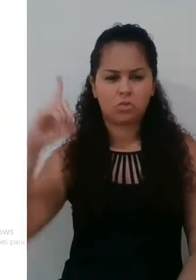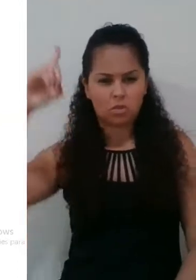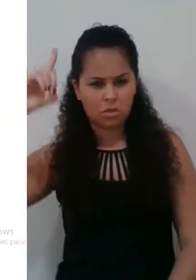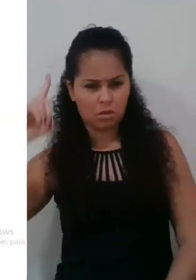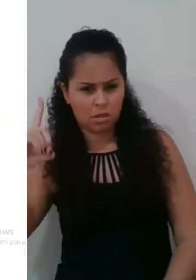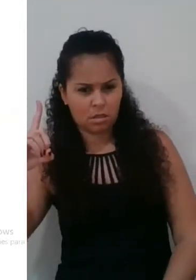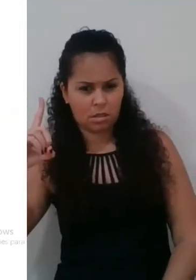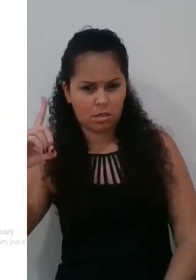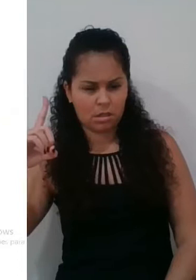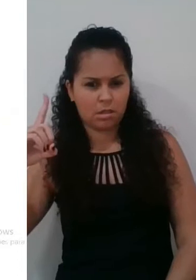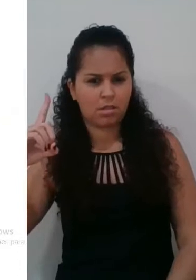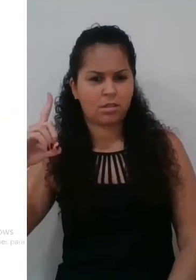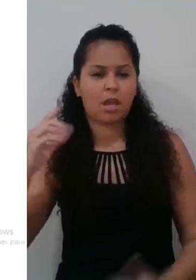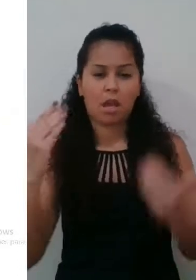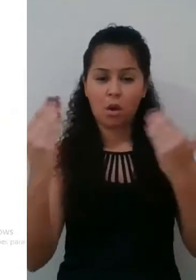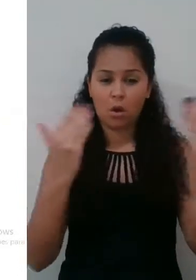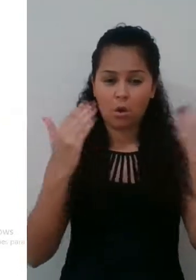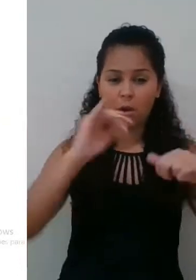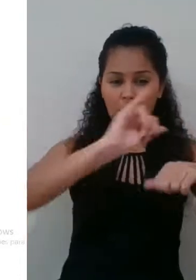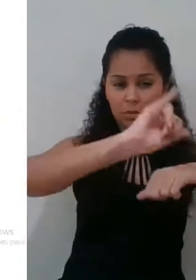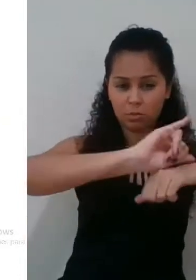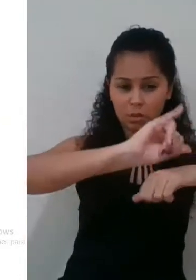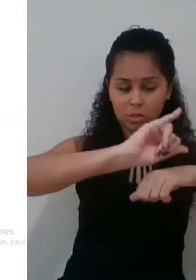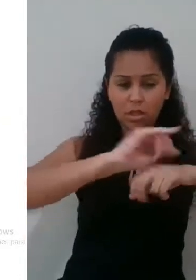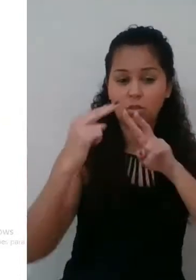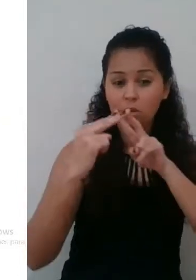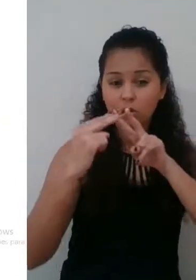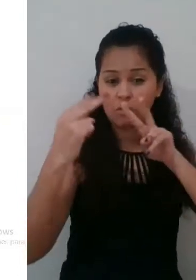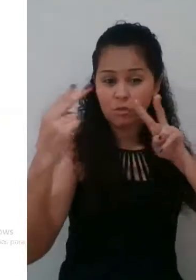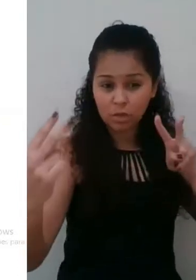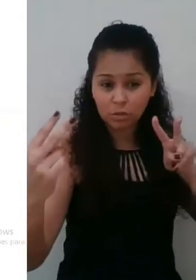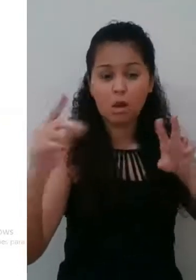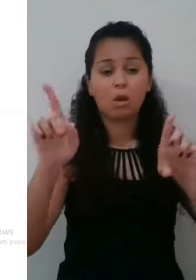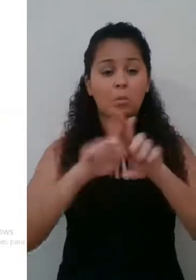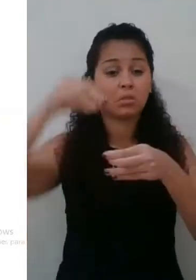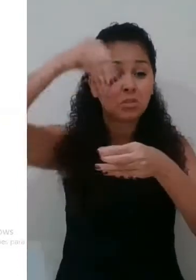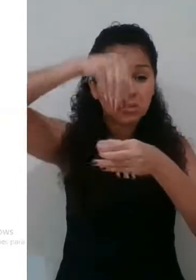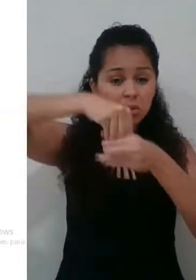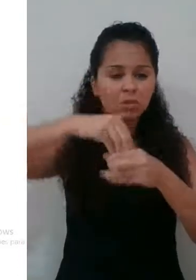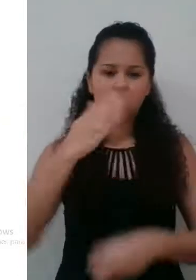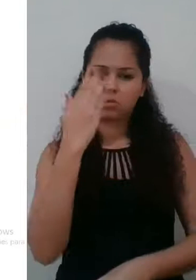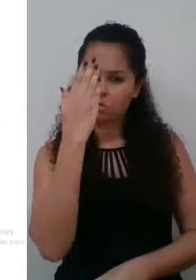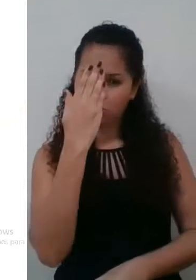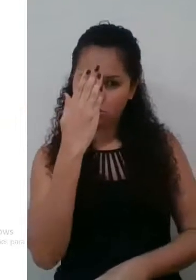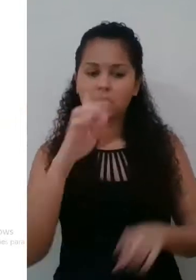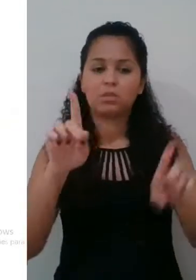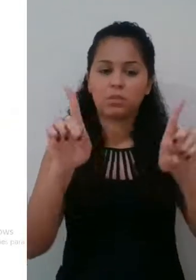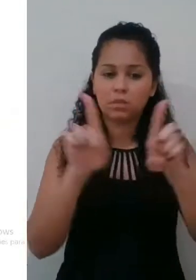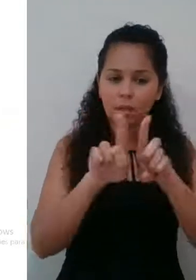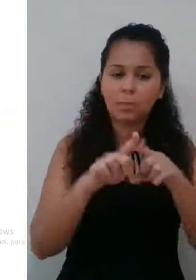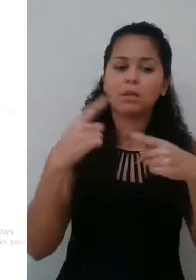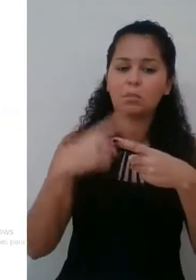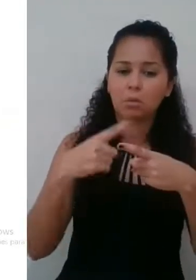cabeça para cima em relação ao objeto. Virtual, porque está dentro do espelho. e ela é virtual também, porque ela é formada